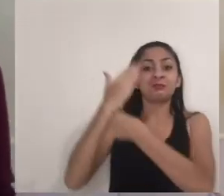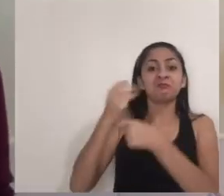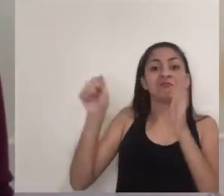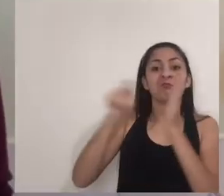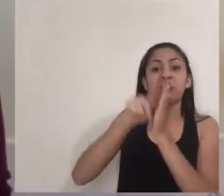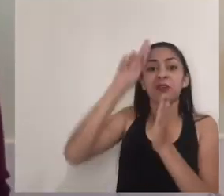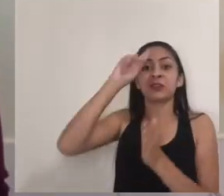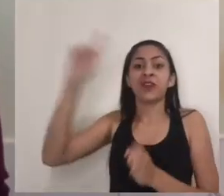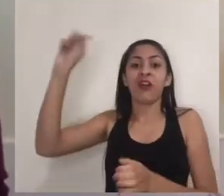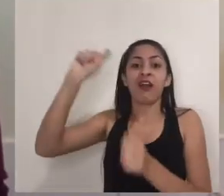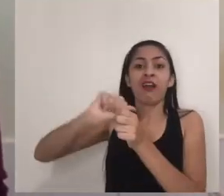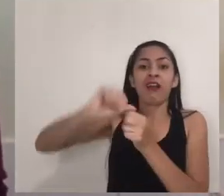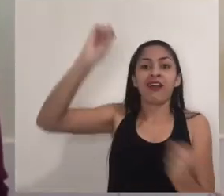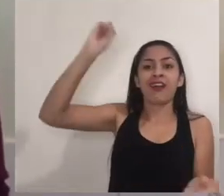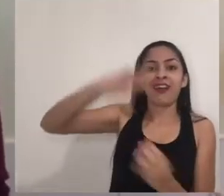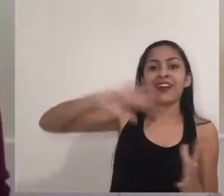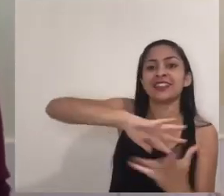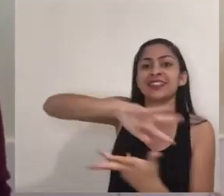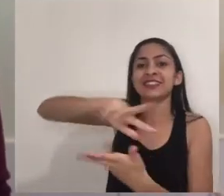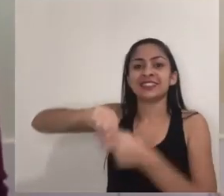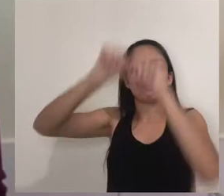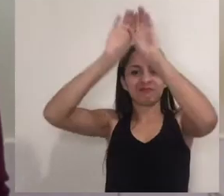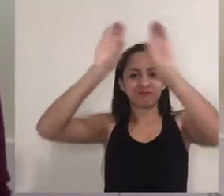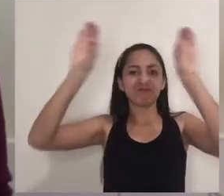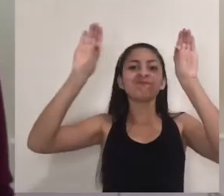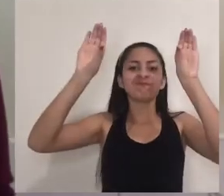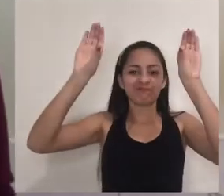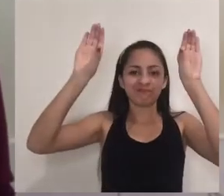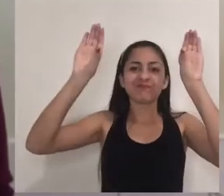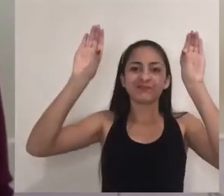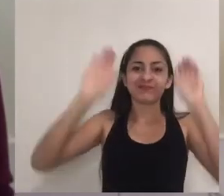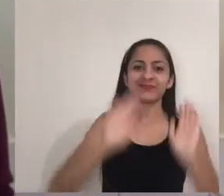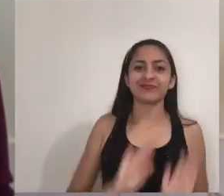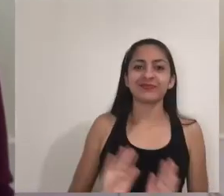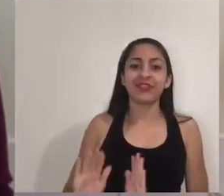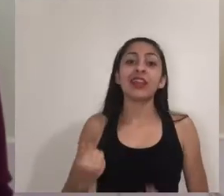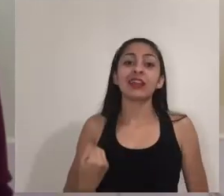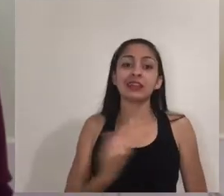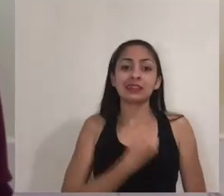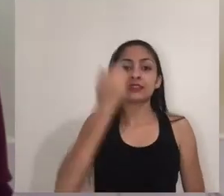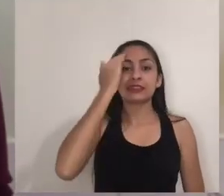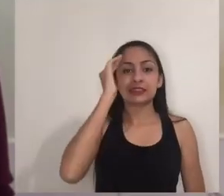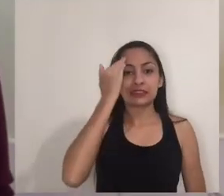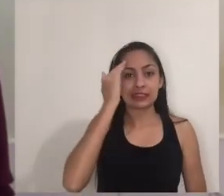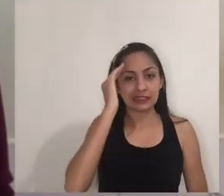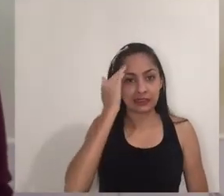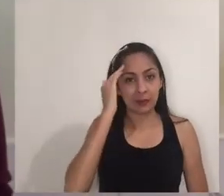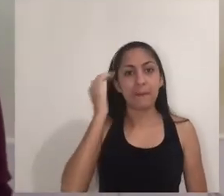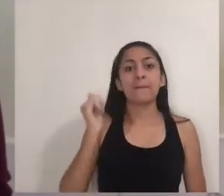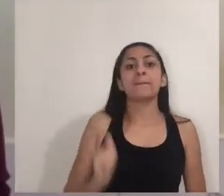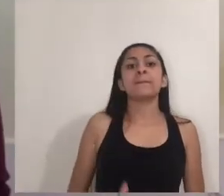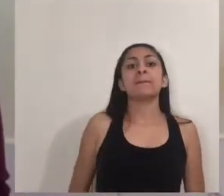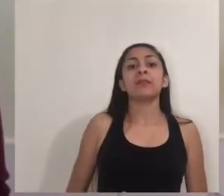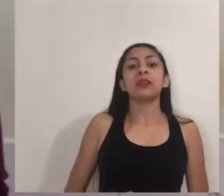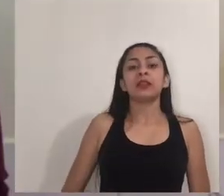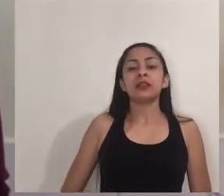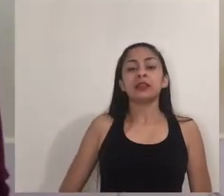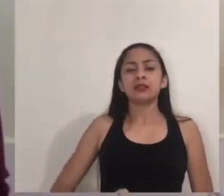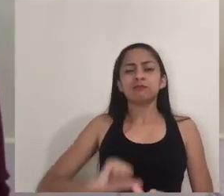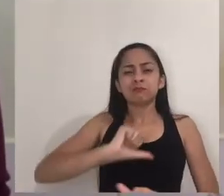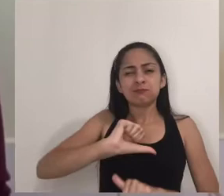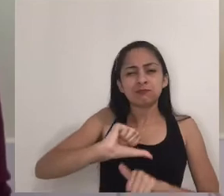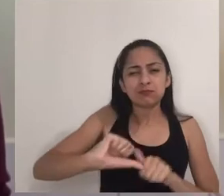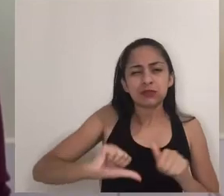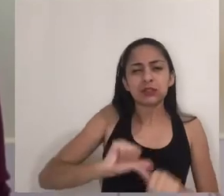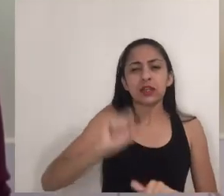terra. Então, queridos, em primeiro lugar, nós aprendemos isso, que a tribulação, as dificuldades, elas produzem